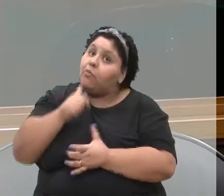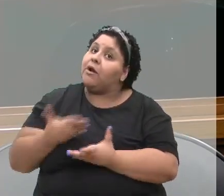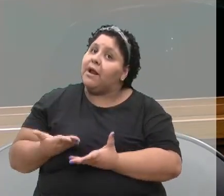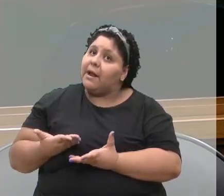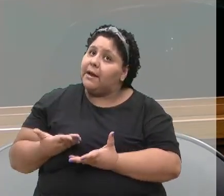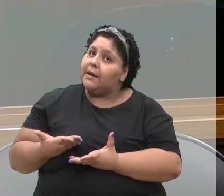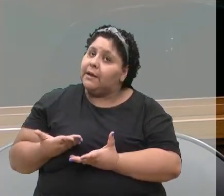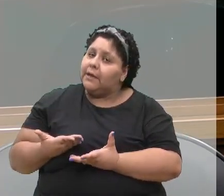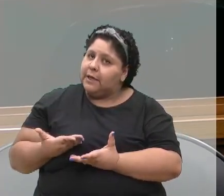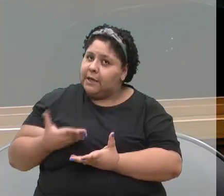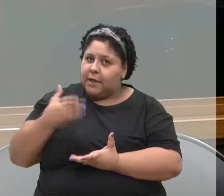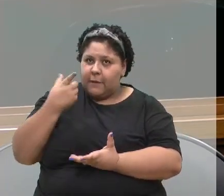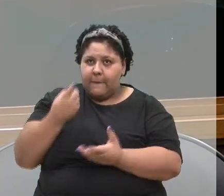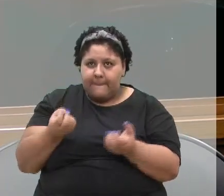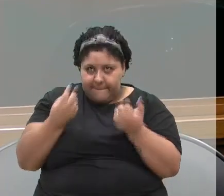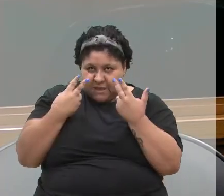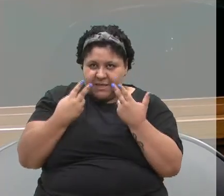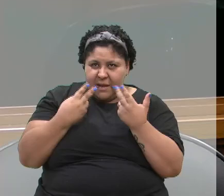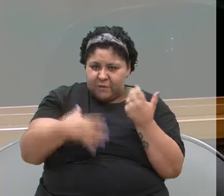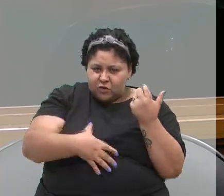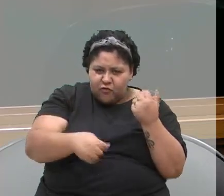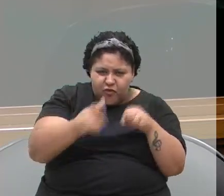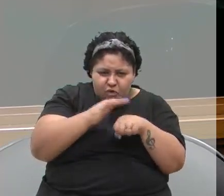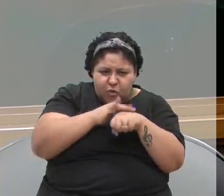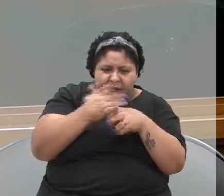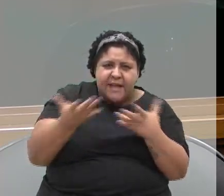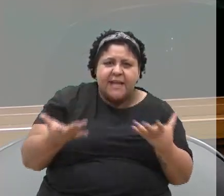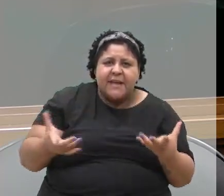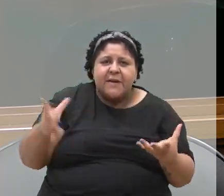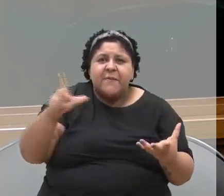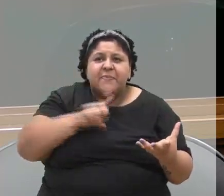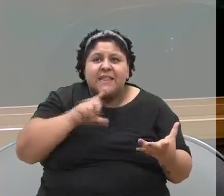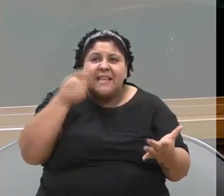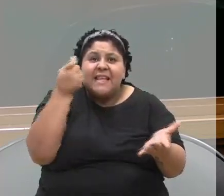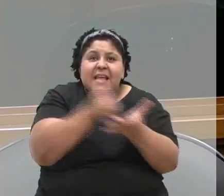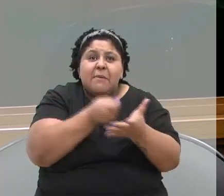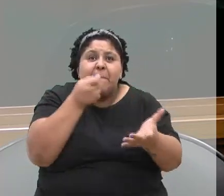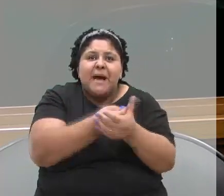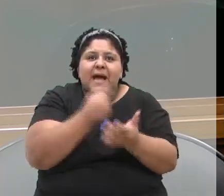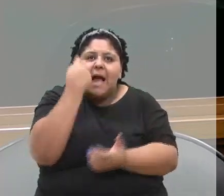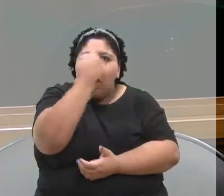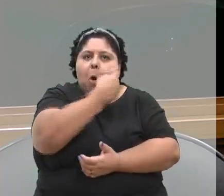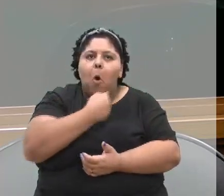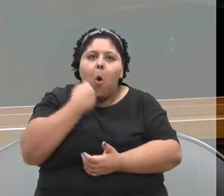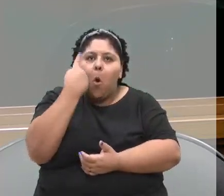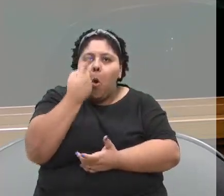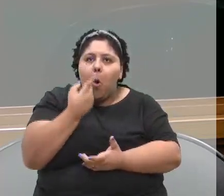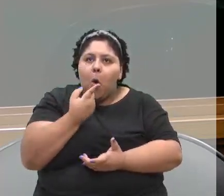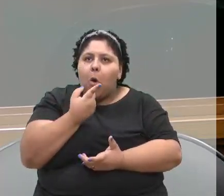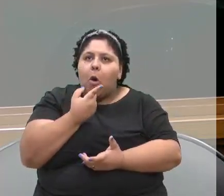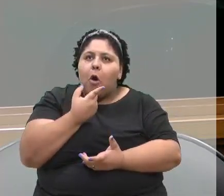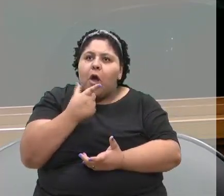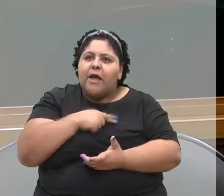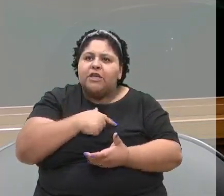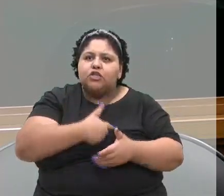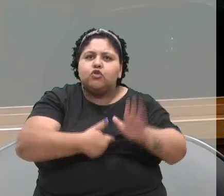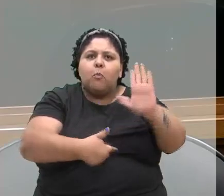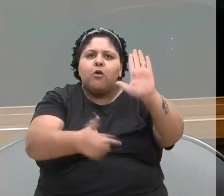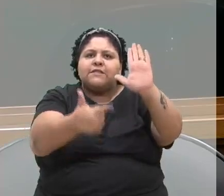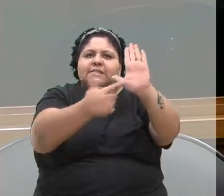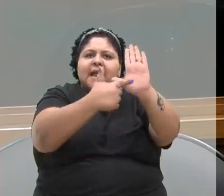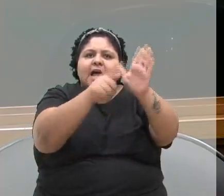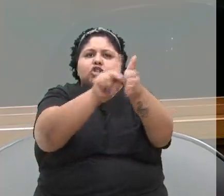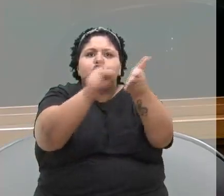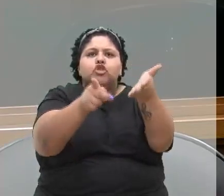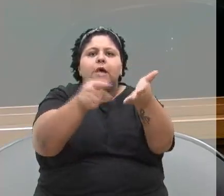que acontece? Se o filho ficar doente, tem que levar no médico, tem que pagar a hora. Isso tinha que ser capa de jornal.